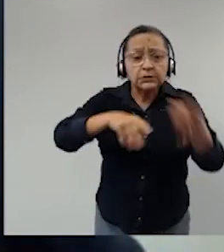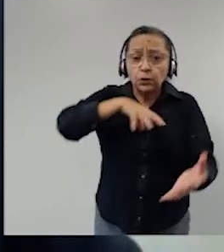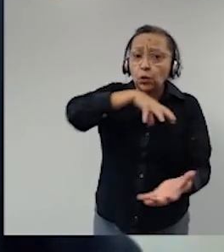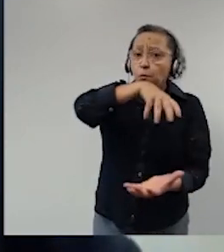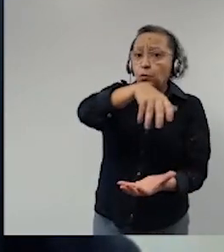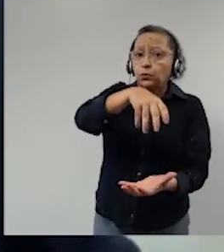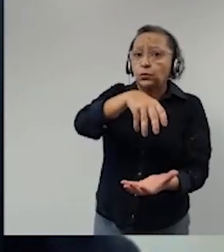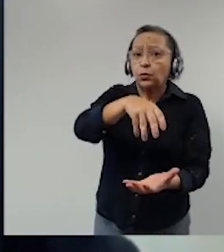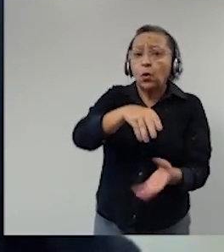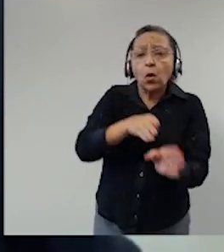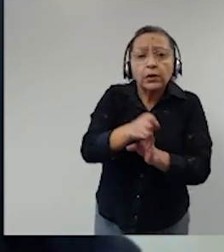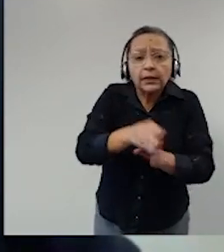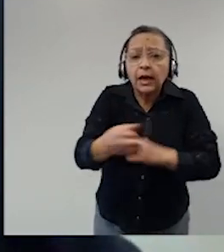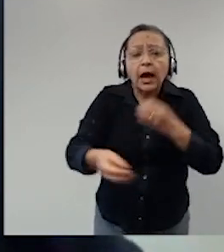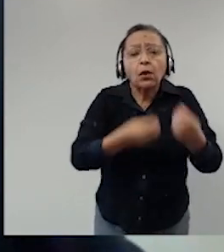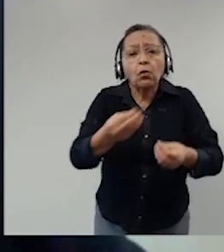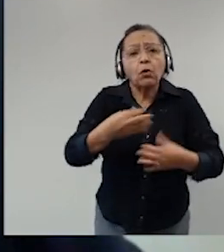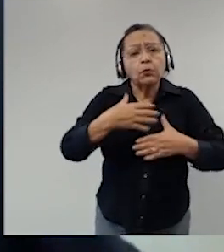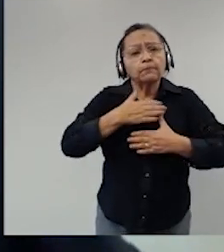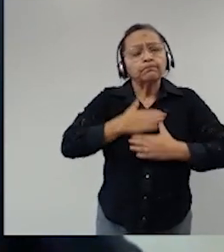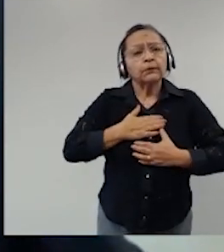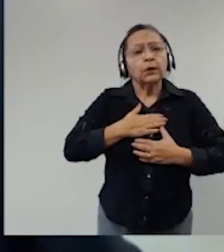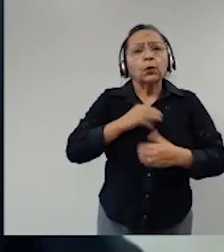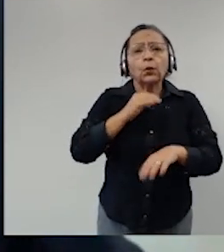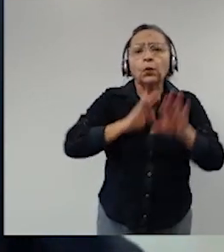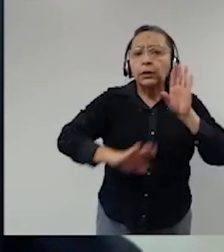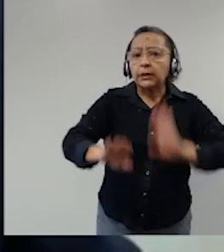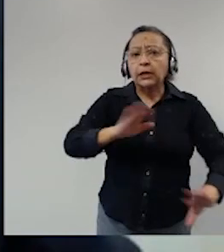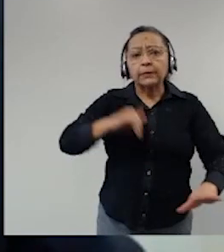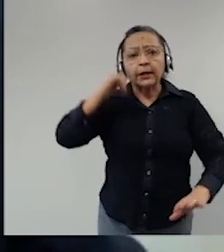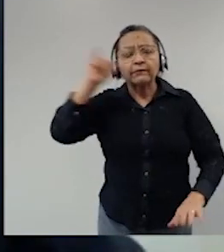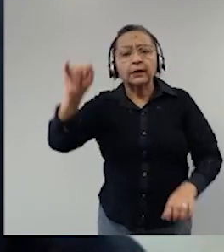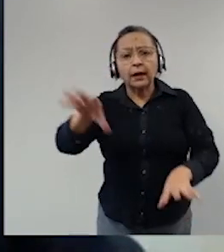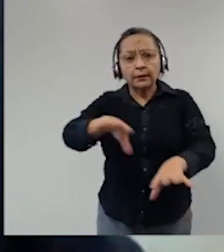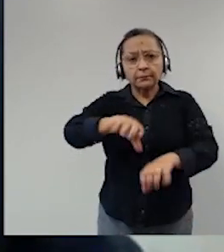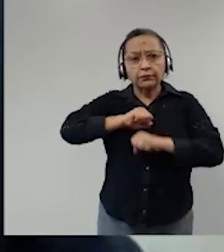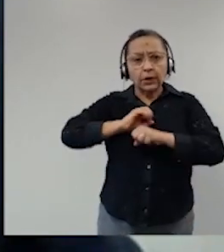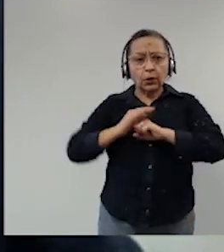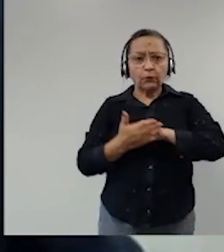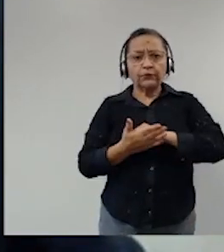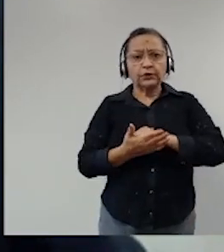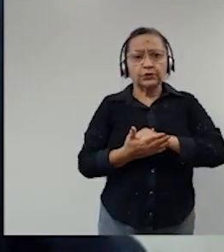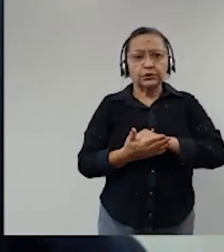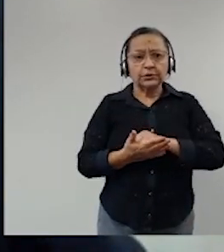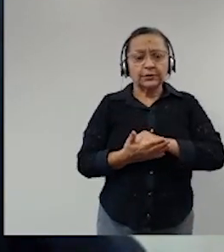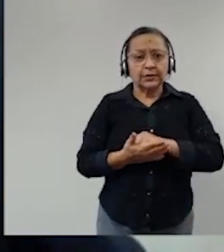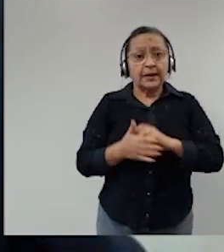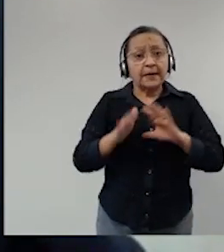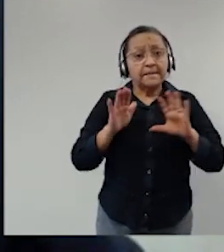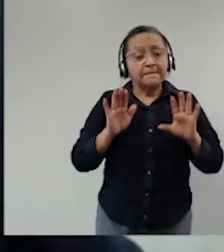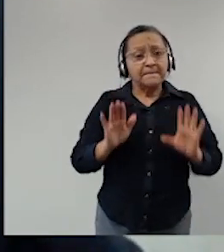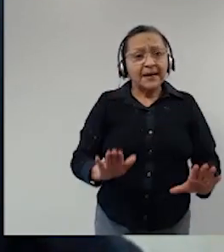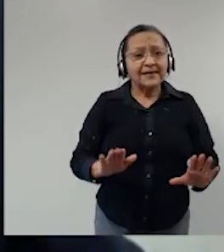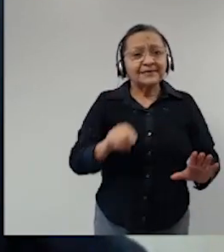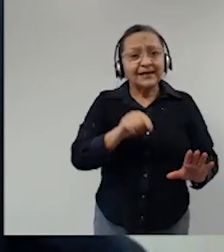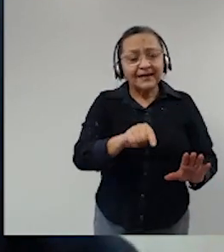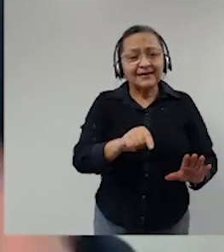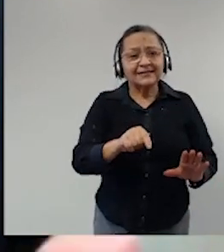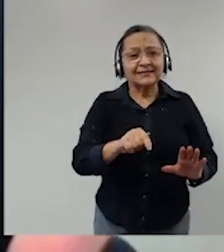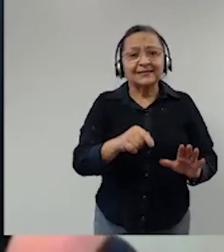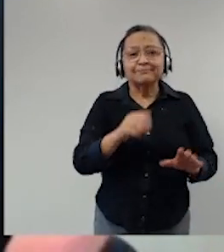se comportar para a prevenção ao Covid-19, mas essa